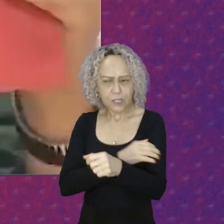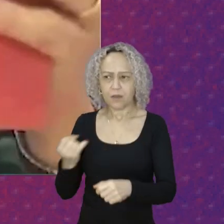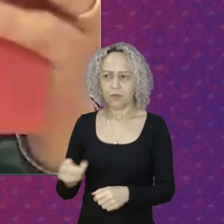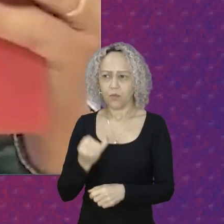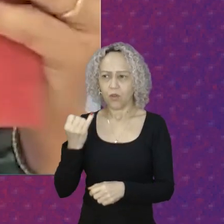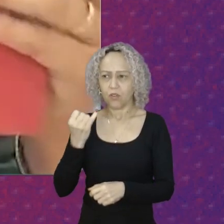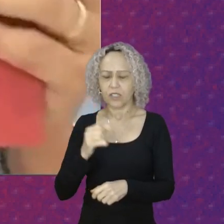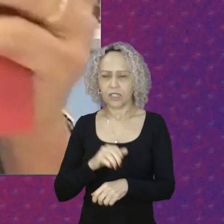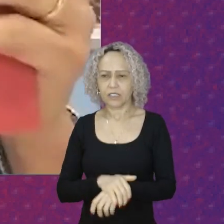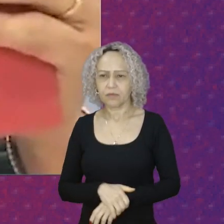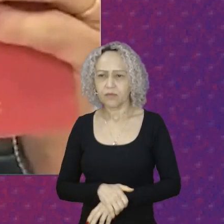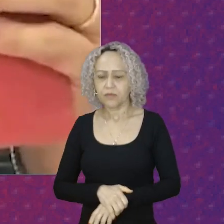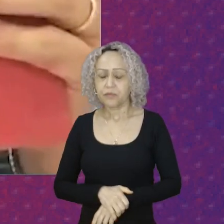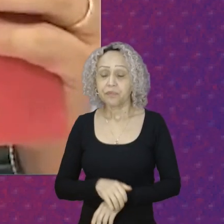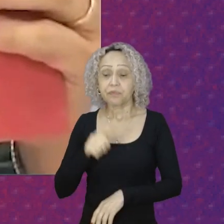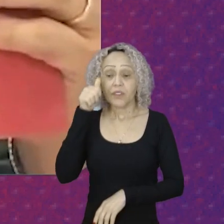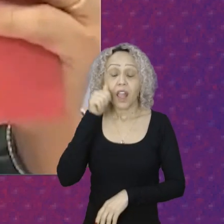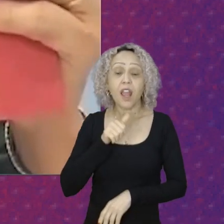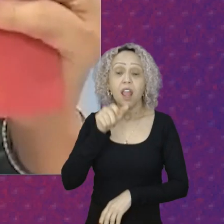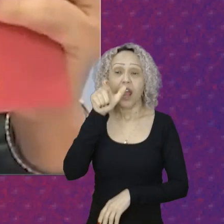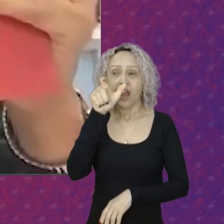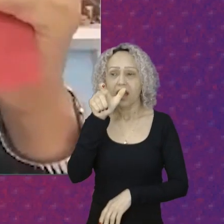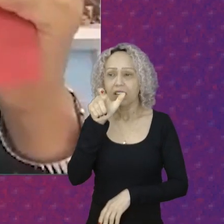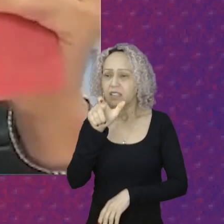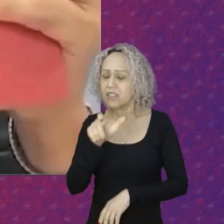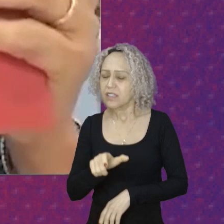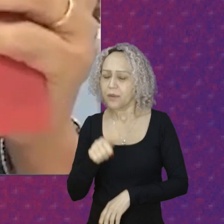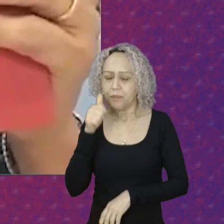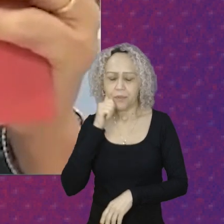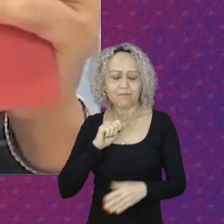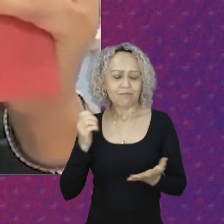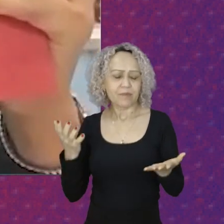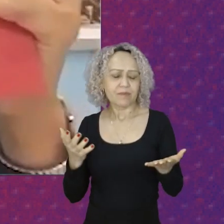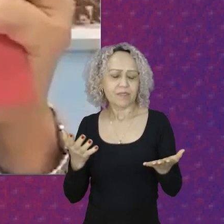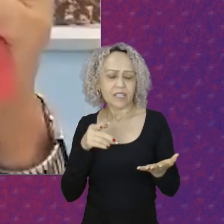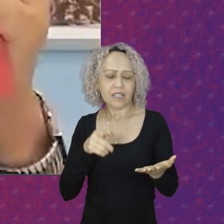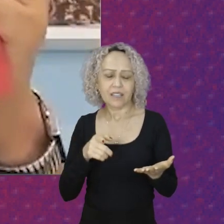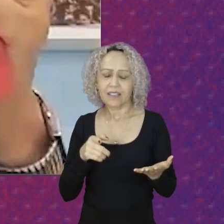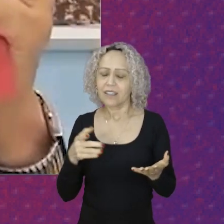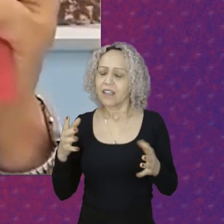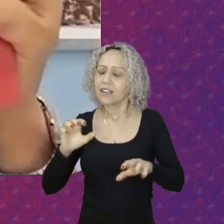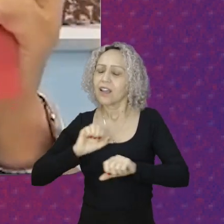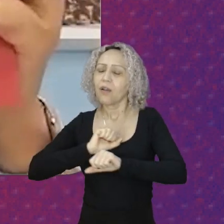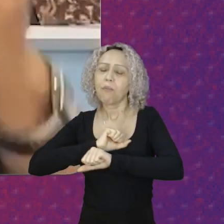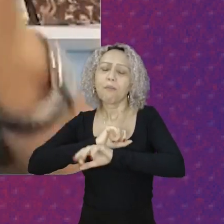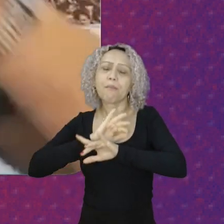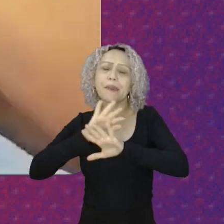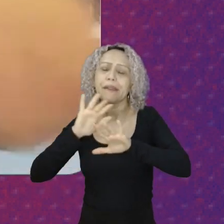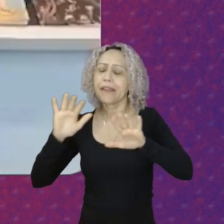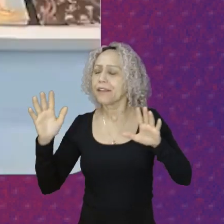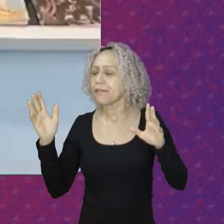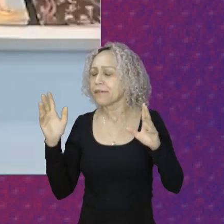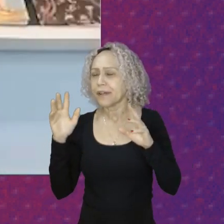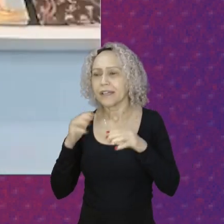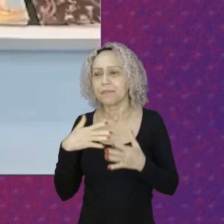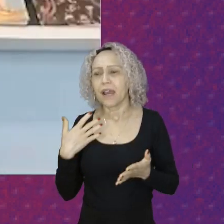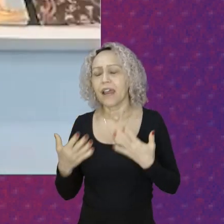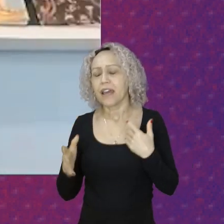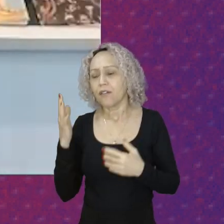muito interessante, ela é uma leveza, ela é um brilho na natureza. Então, eu recomendo que vocês